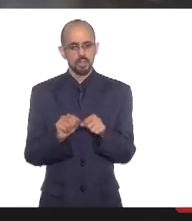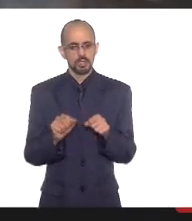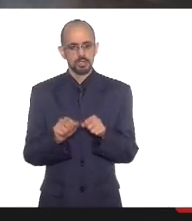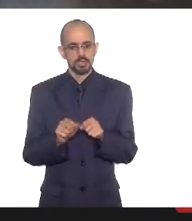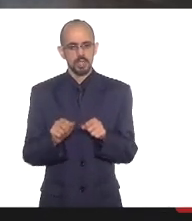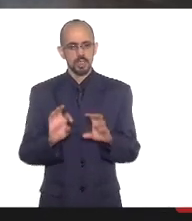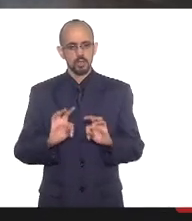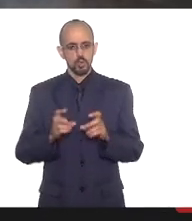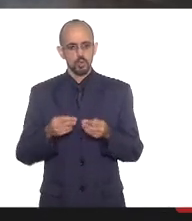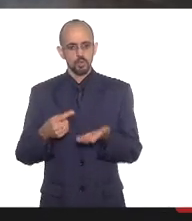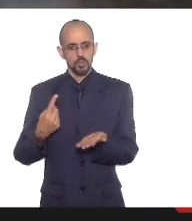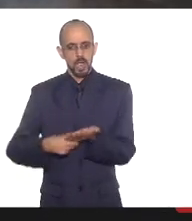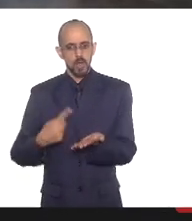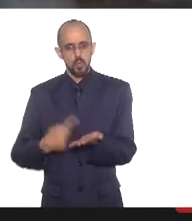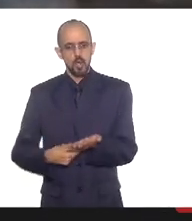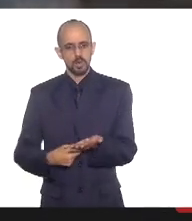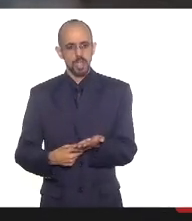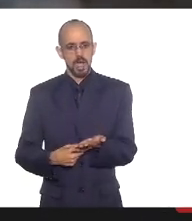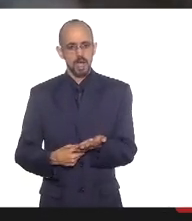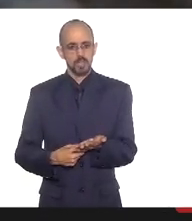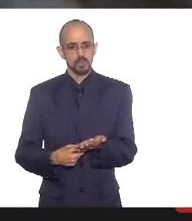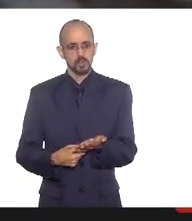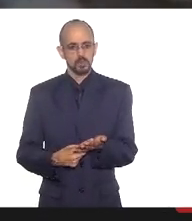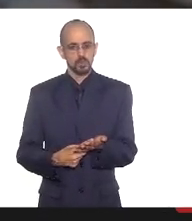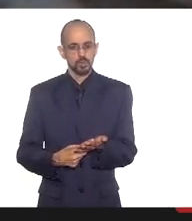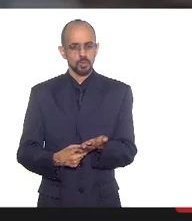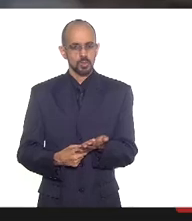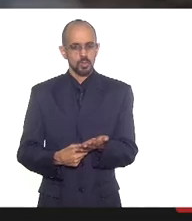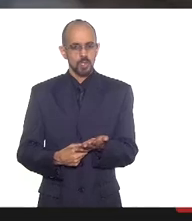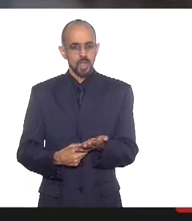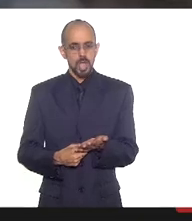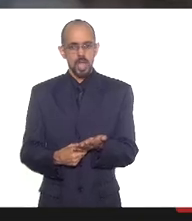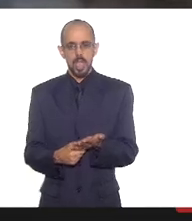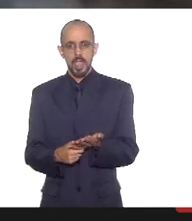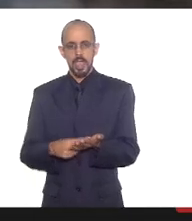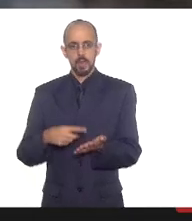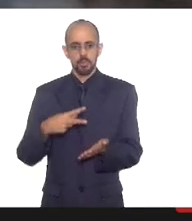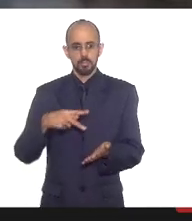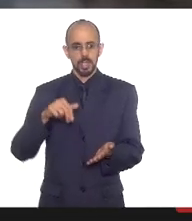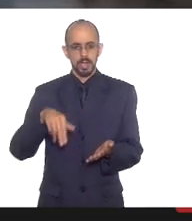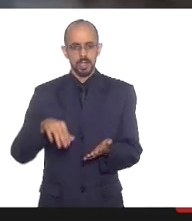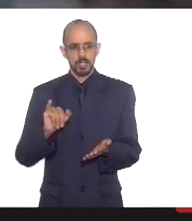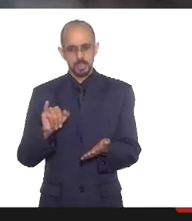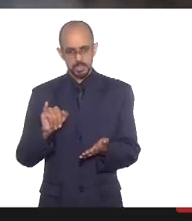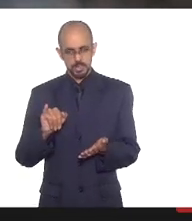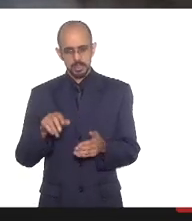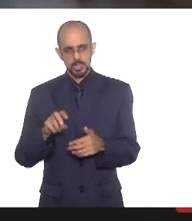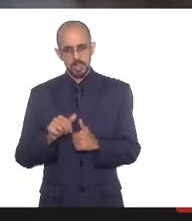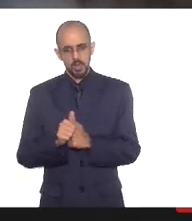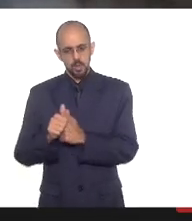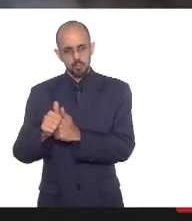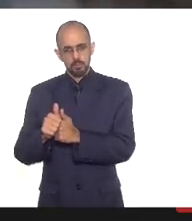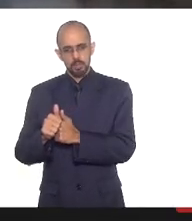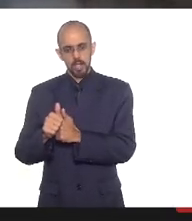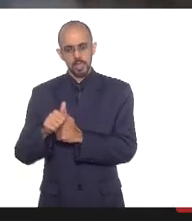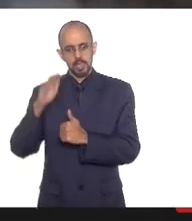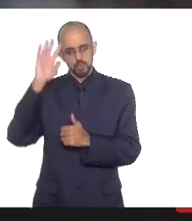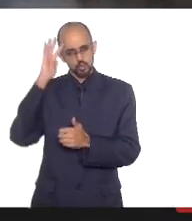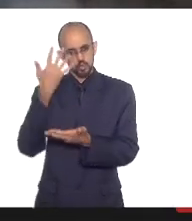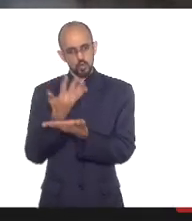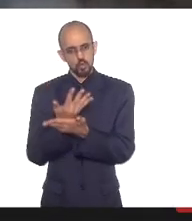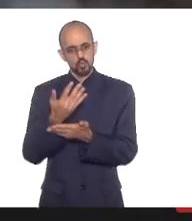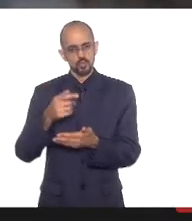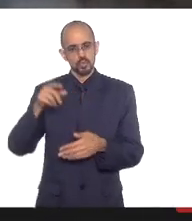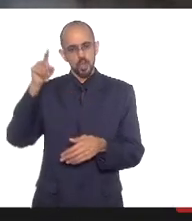paz e a as prioridades elencadas em nível nacional que serve um sim é prioridades e